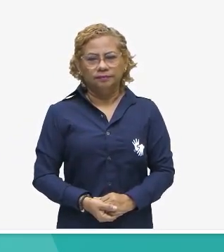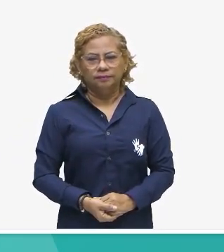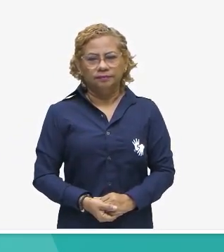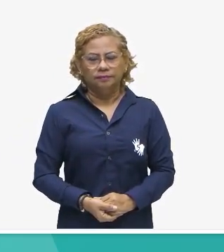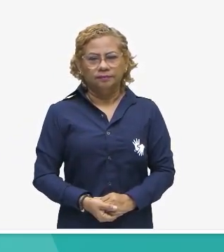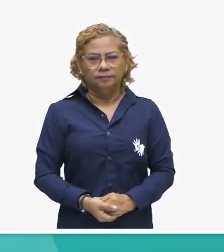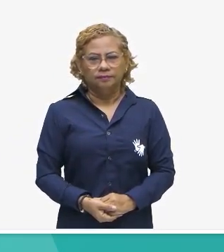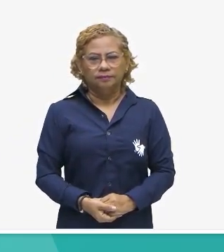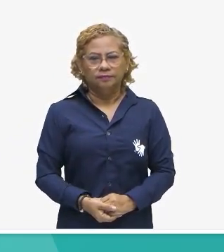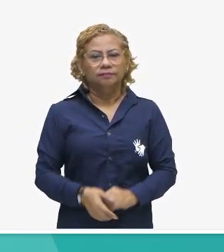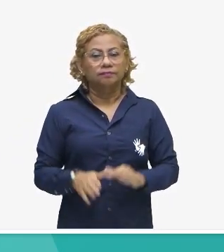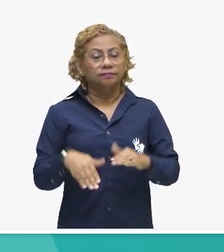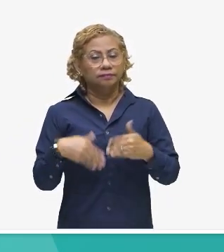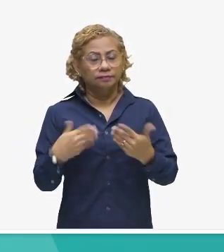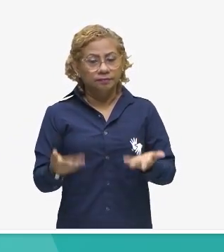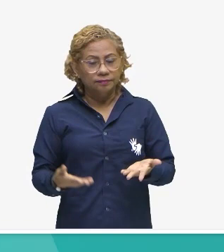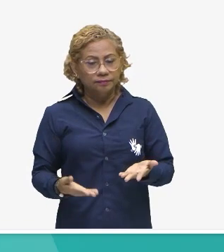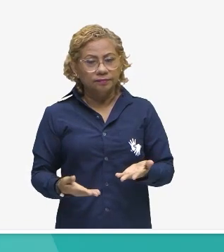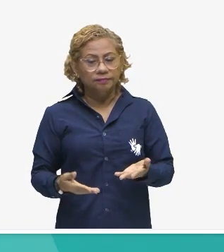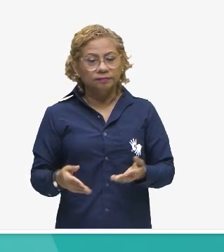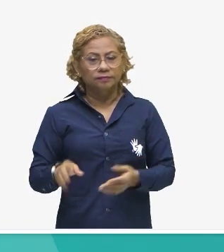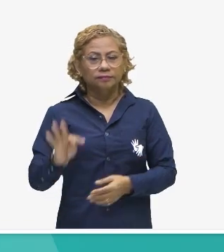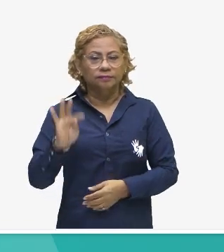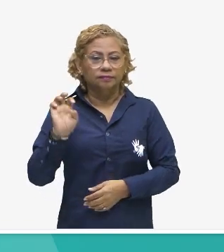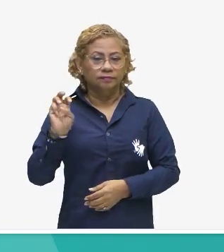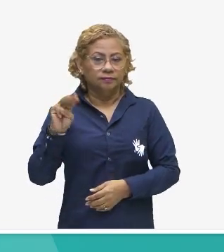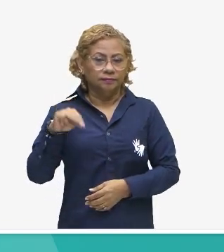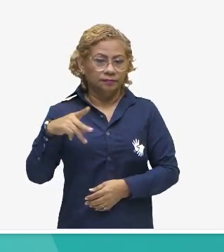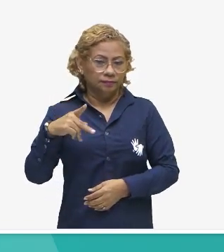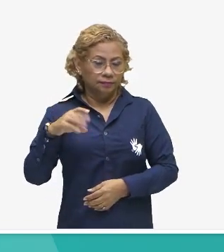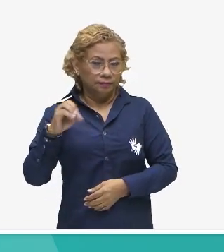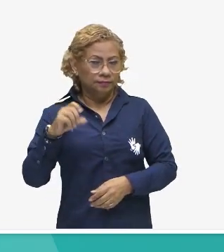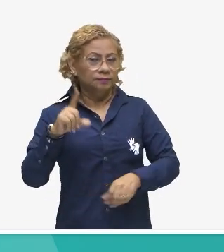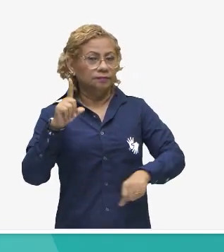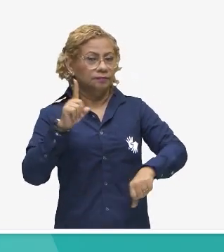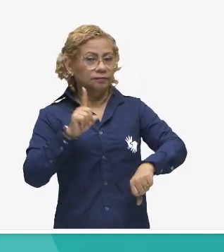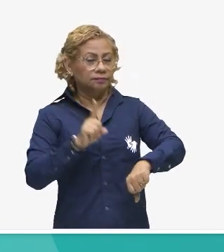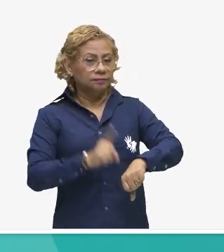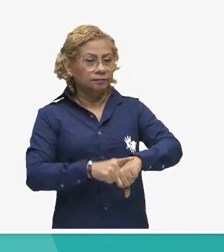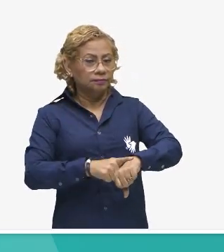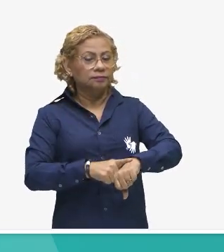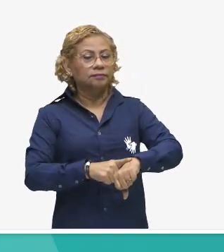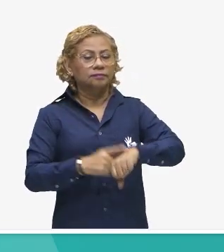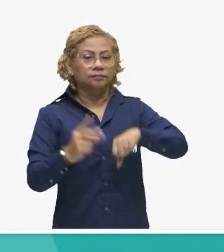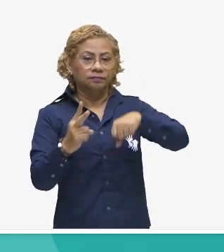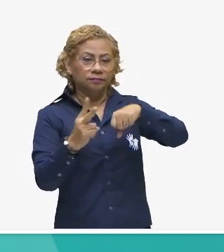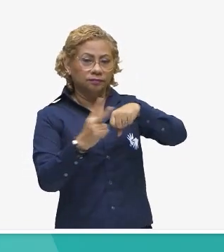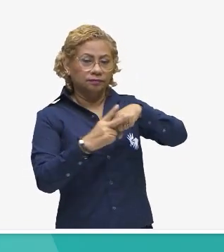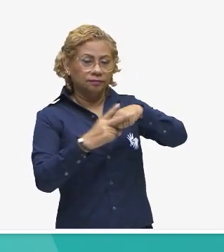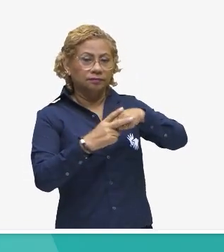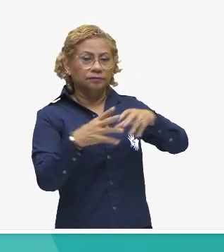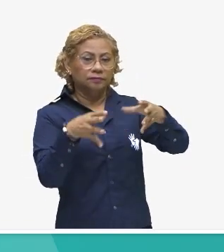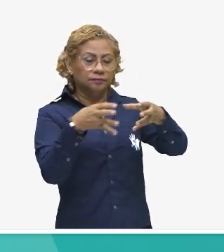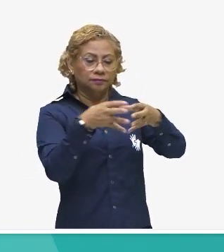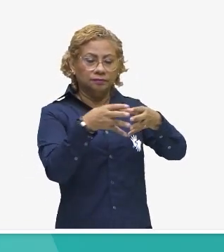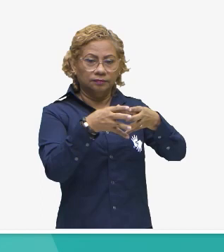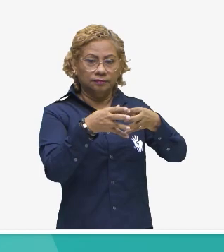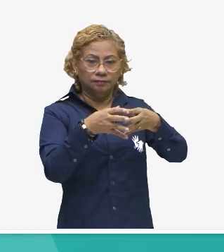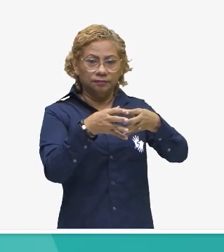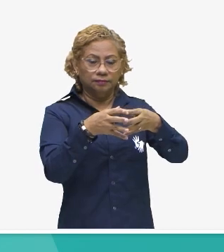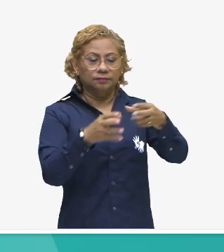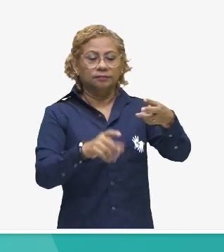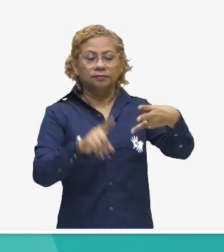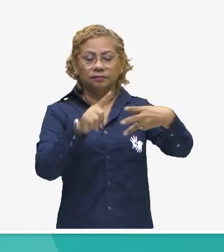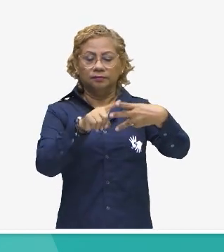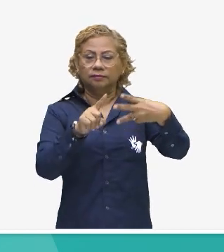Então, aqui os tempos verbais, eles são classificados basicamente em 3 tipos,